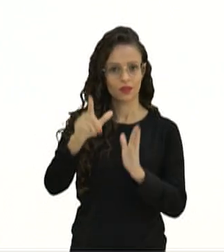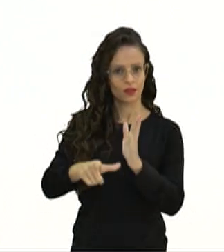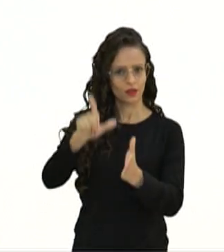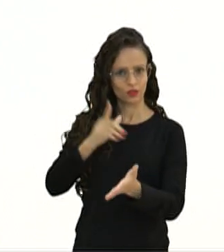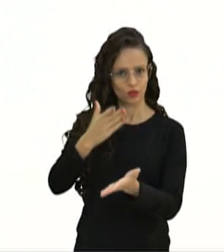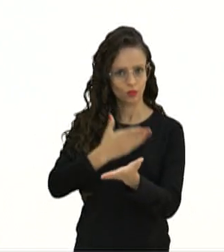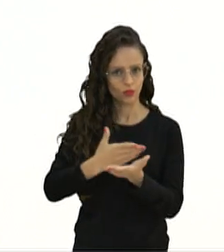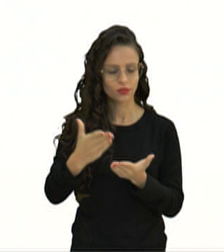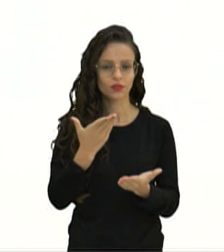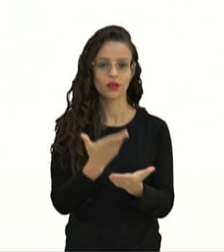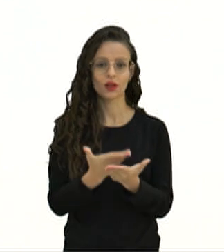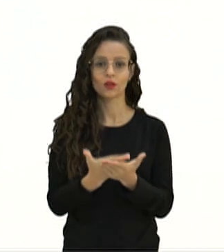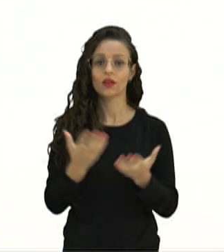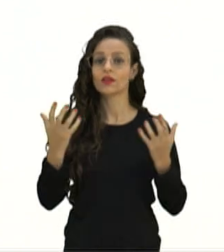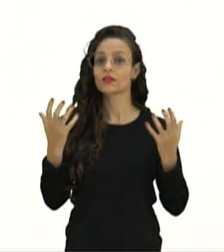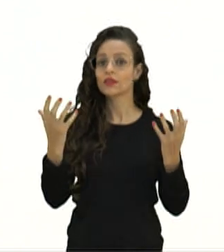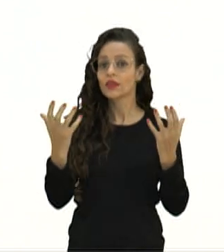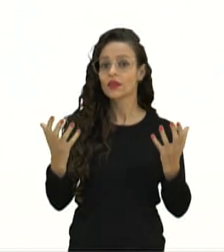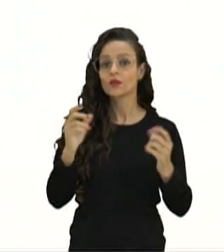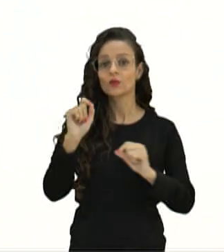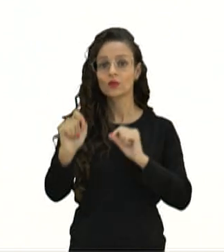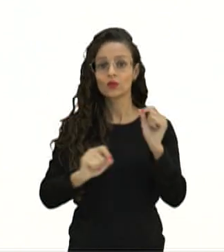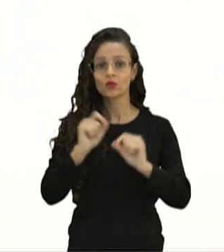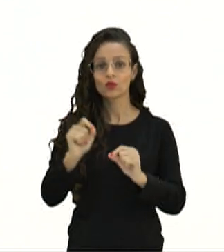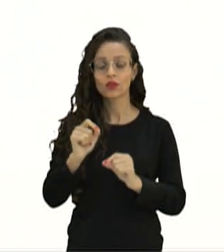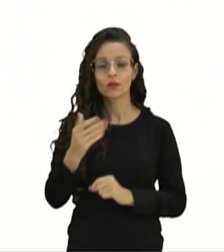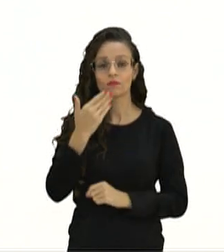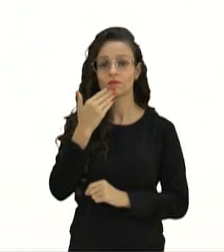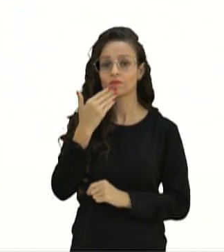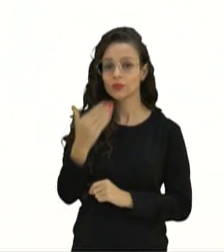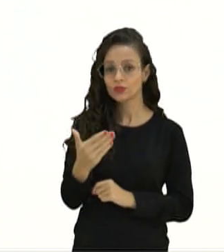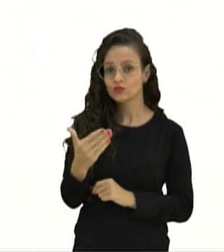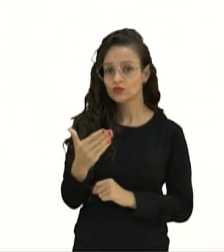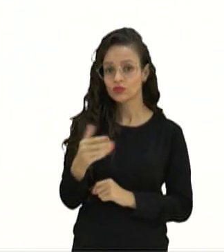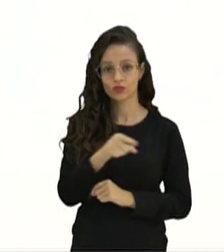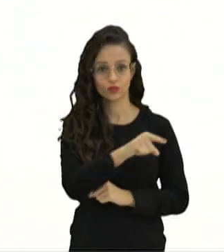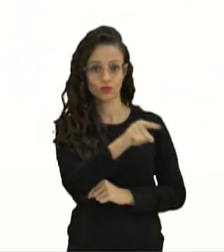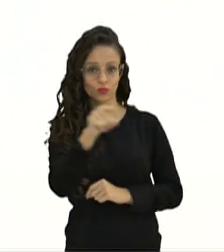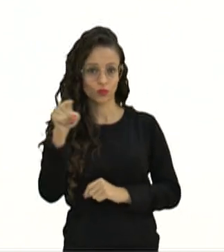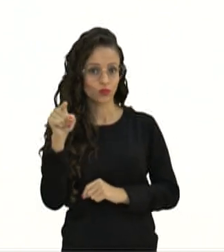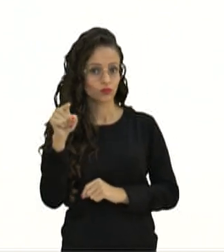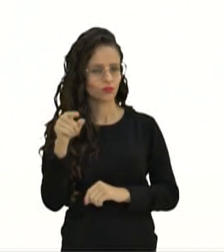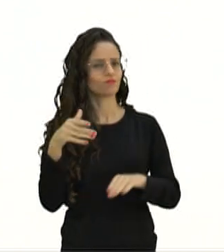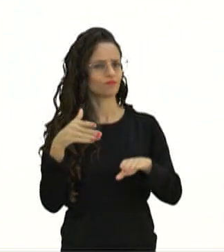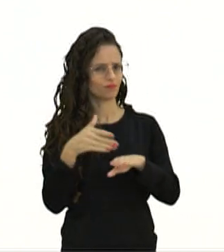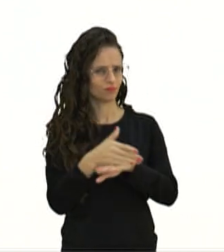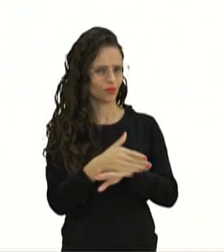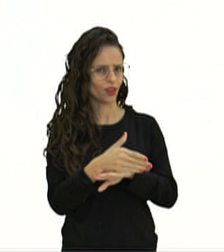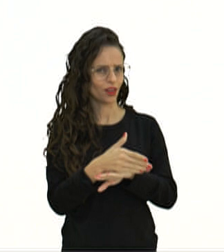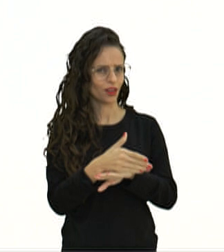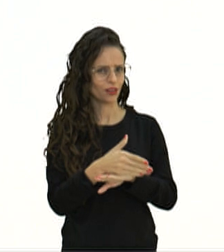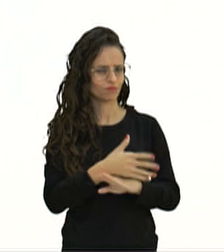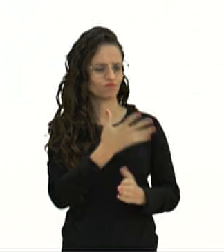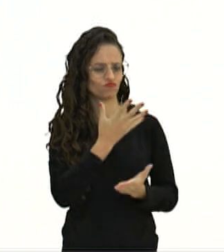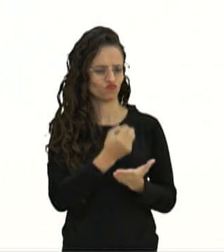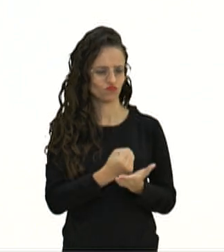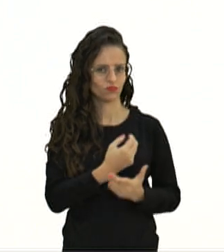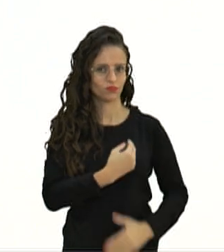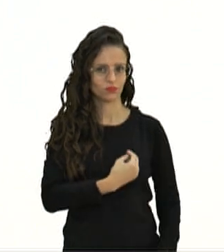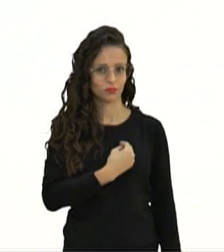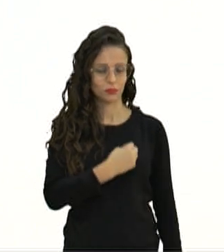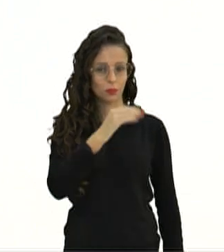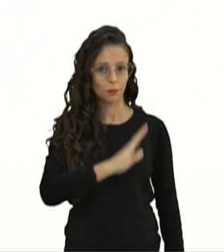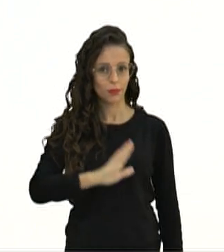aula, eu gostaria de solicitar que vocês vão lá garantir a assiduidade de